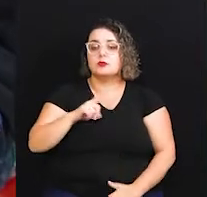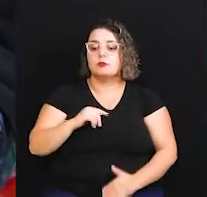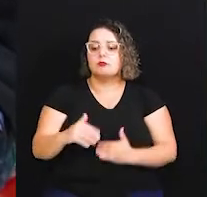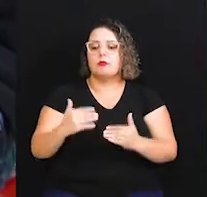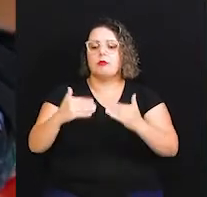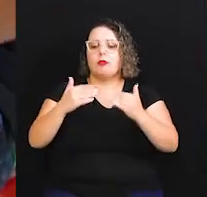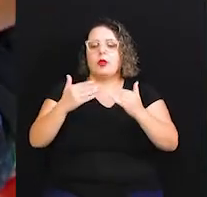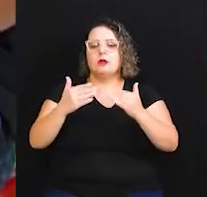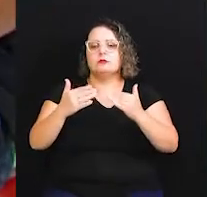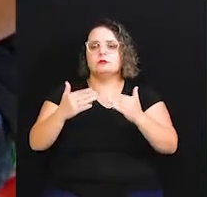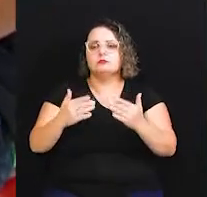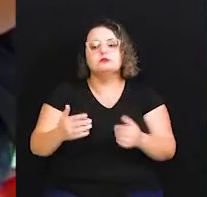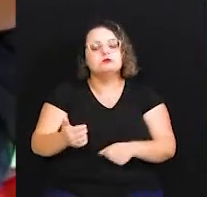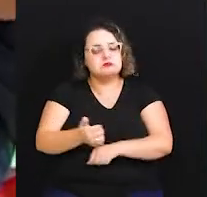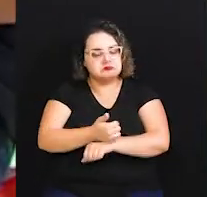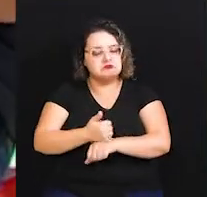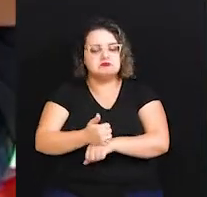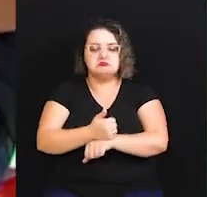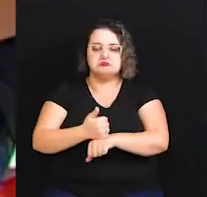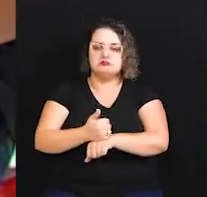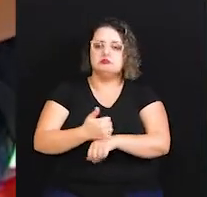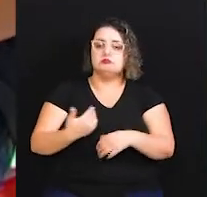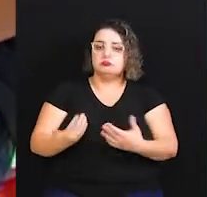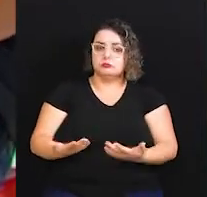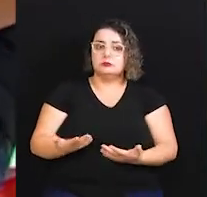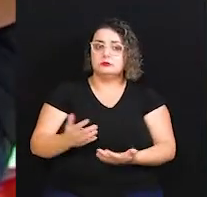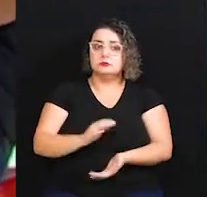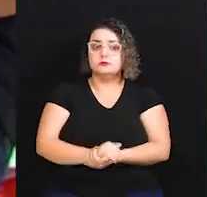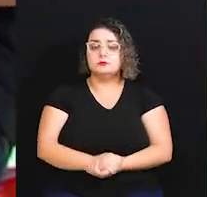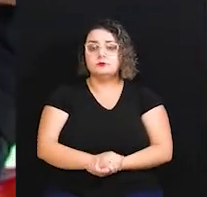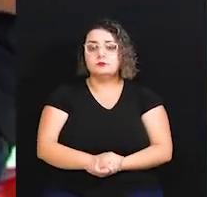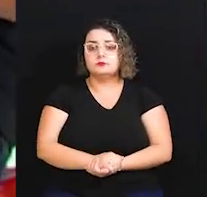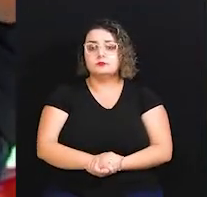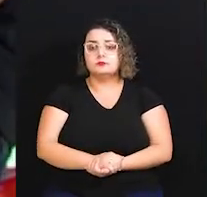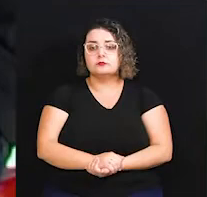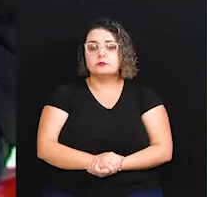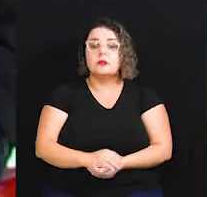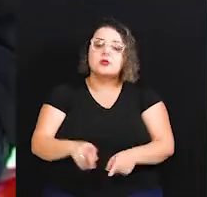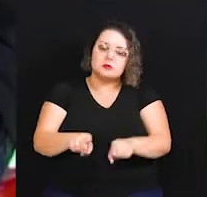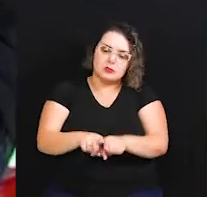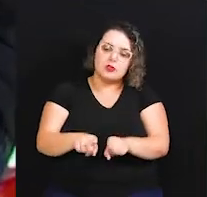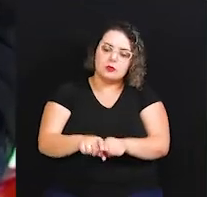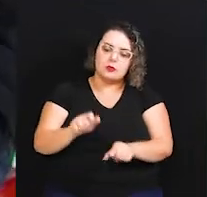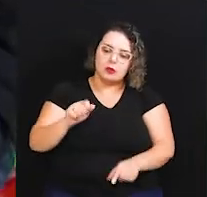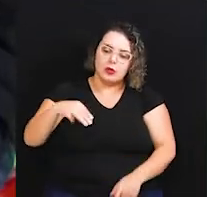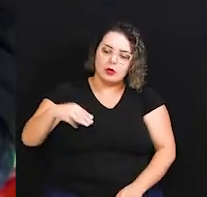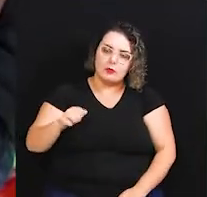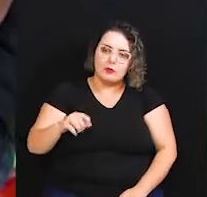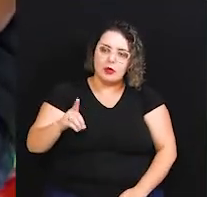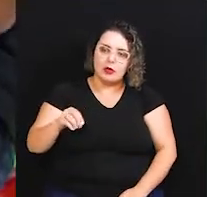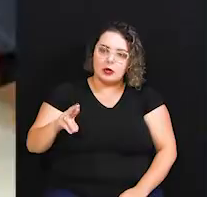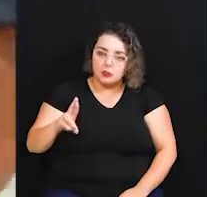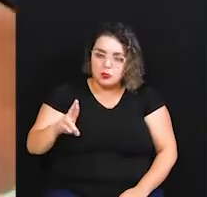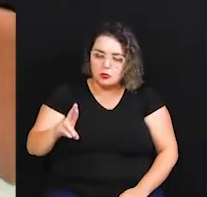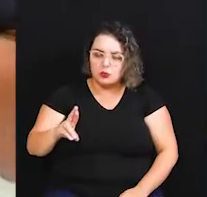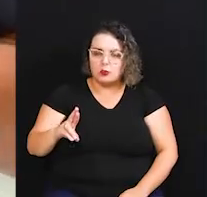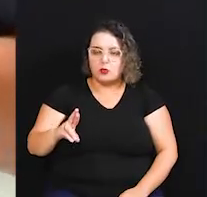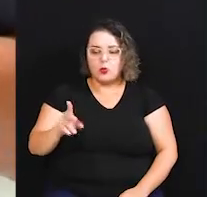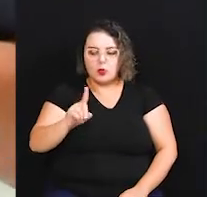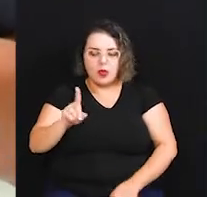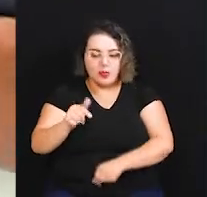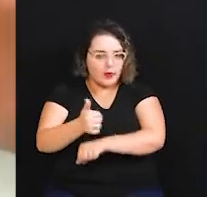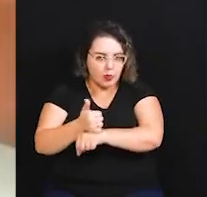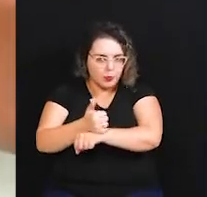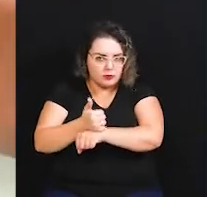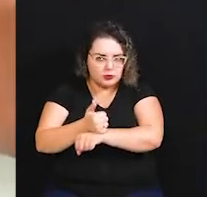um volume de produção muito profissional, mas com amador também. Que é o